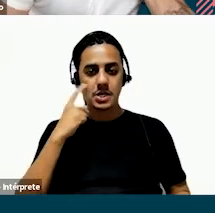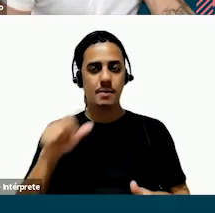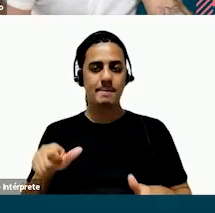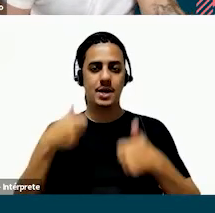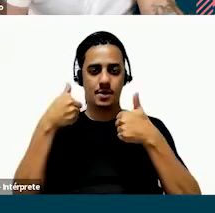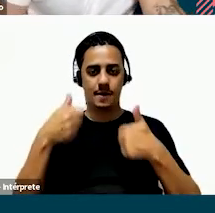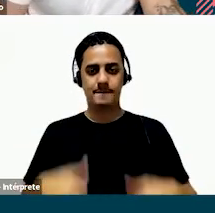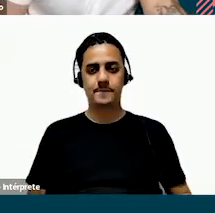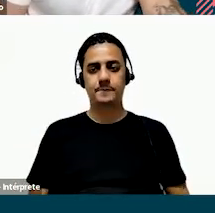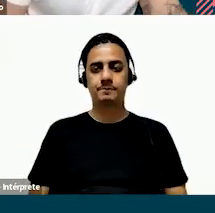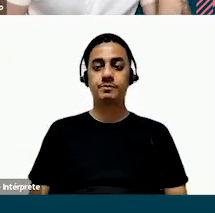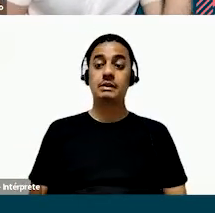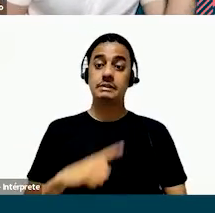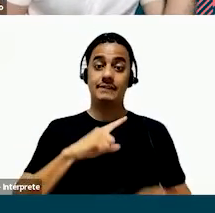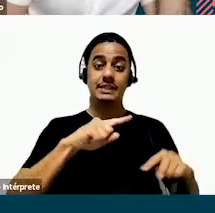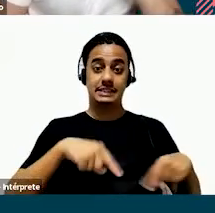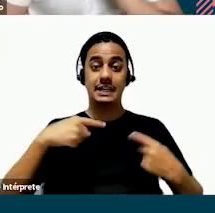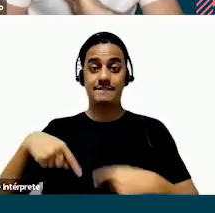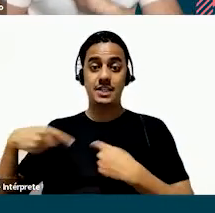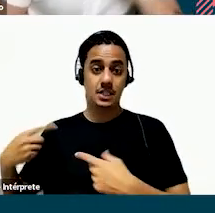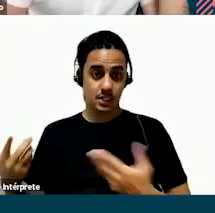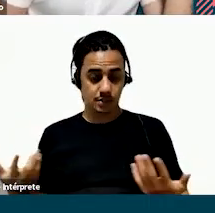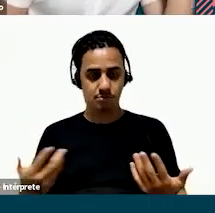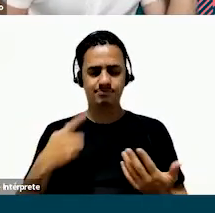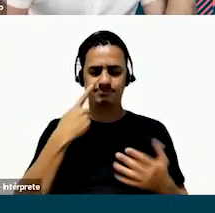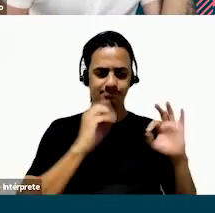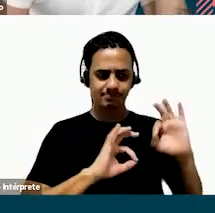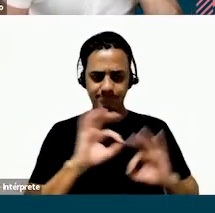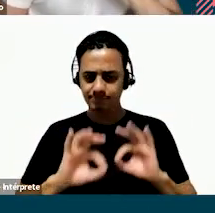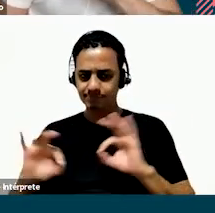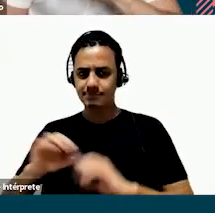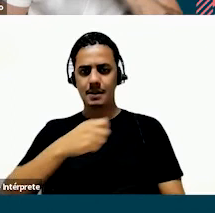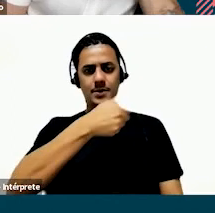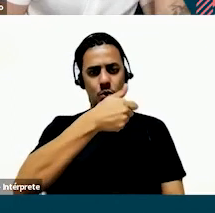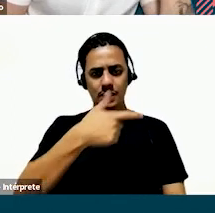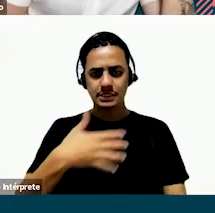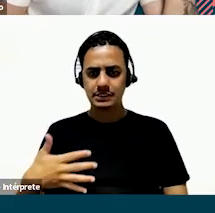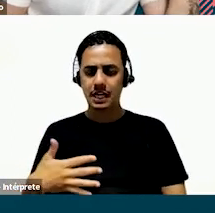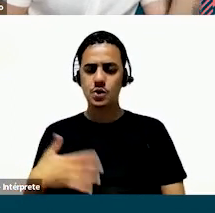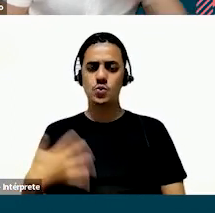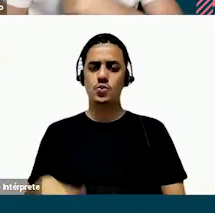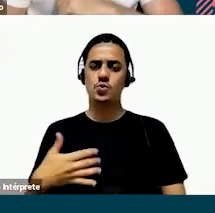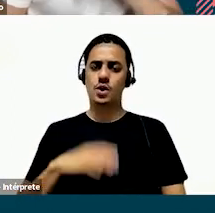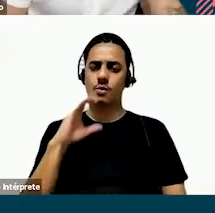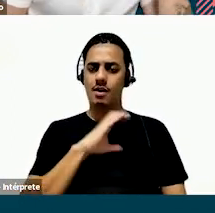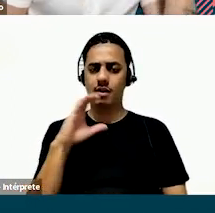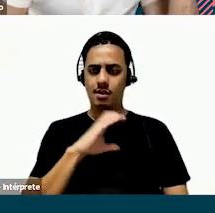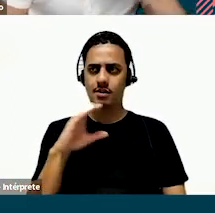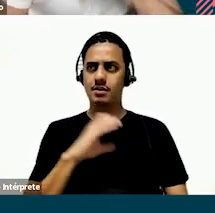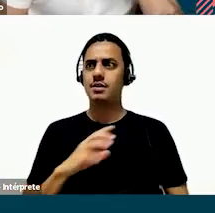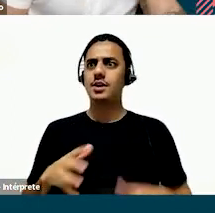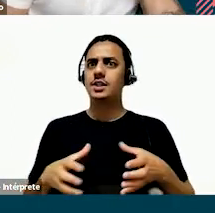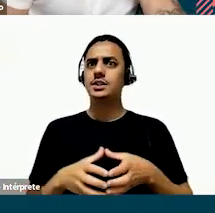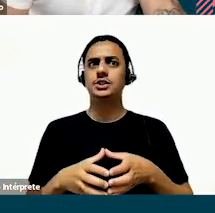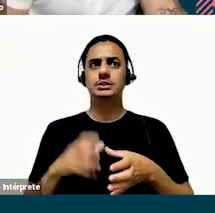frente. Então, dado esse desafio de repriorizar, reorganizar, e assim, muita correria, muita